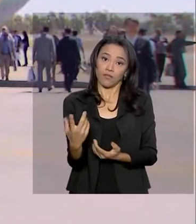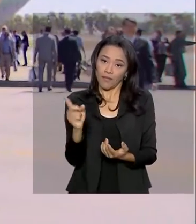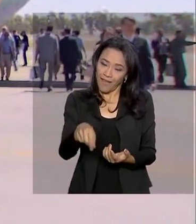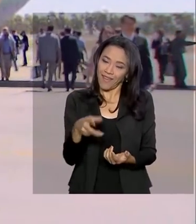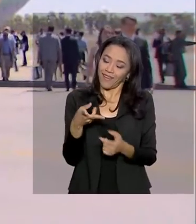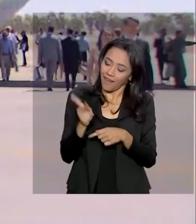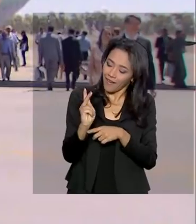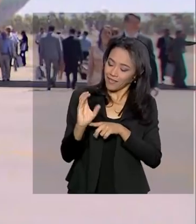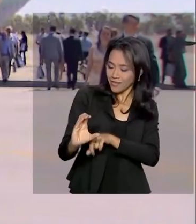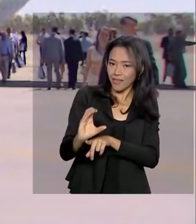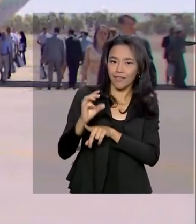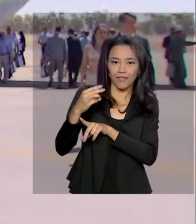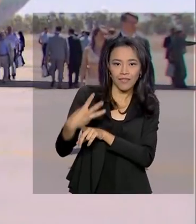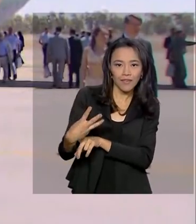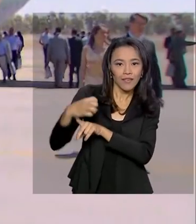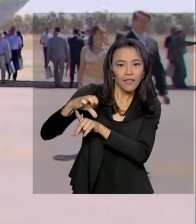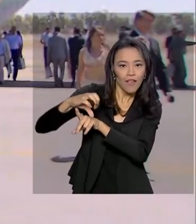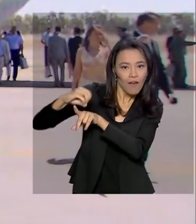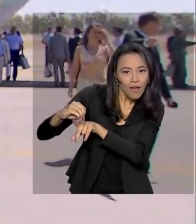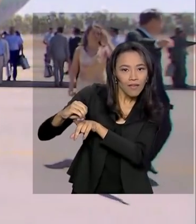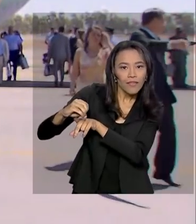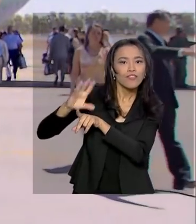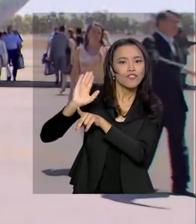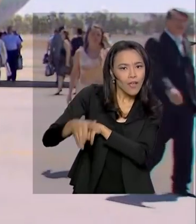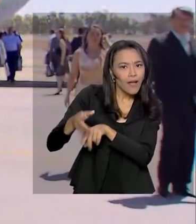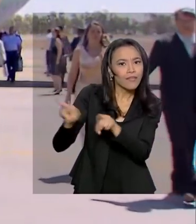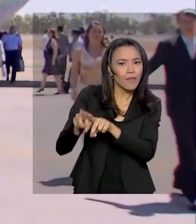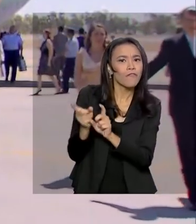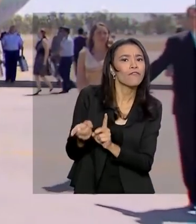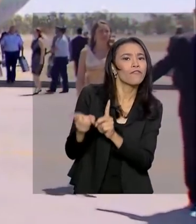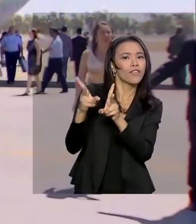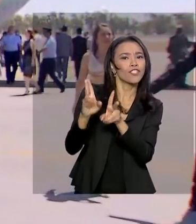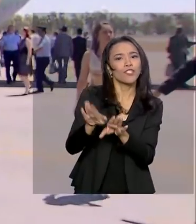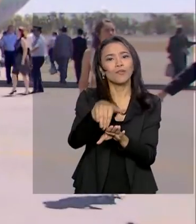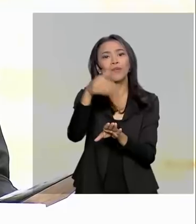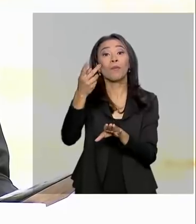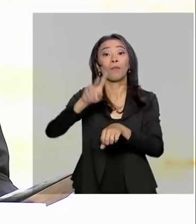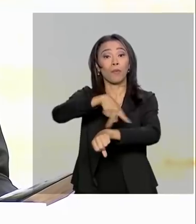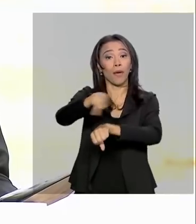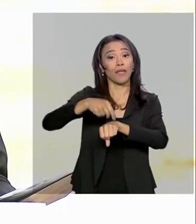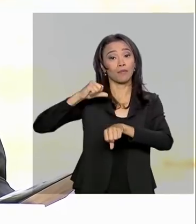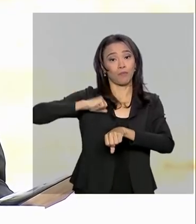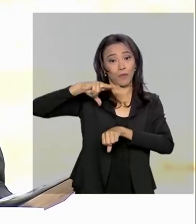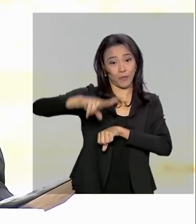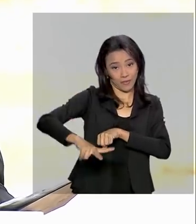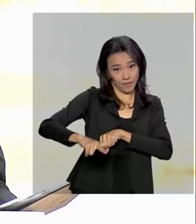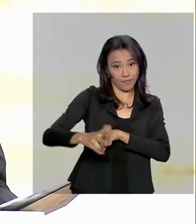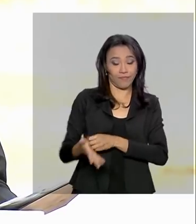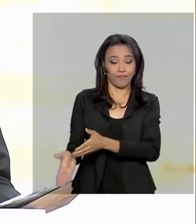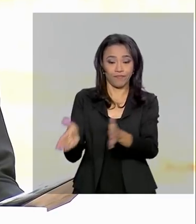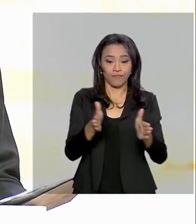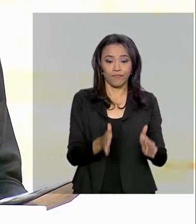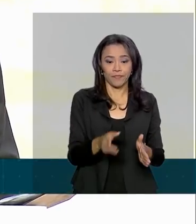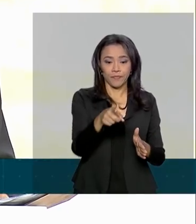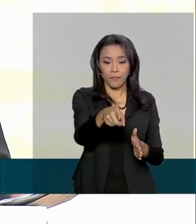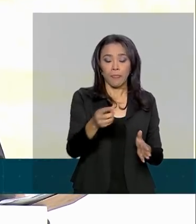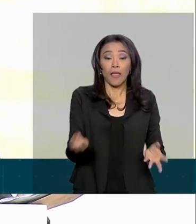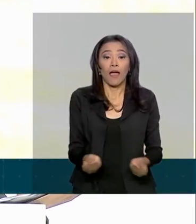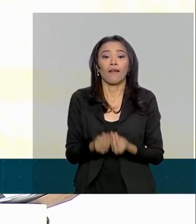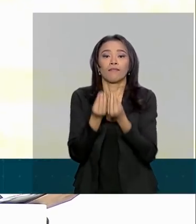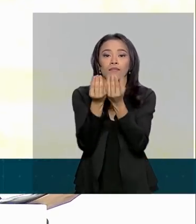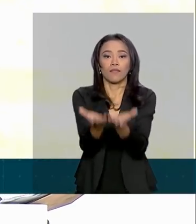KC-390 também foram vendidos para Portugal. A entrega do avião, além de